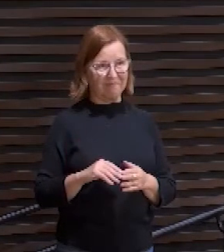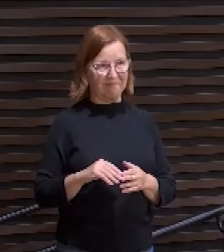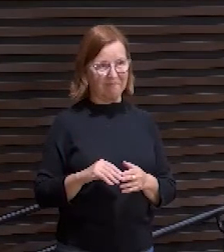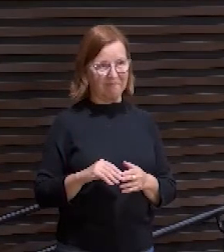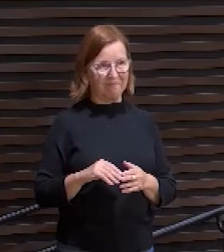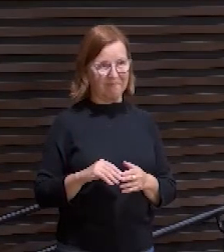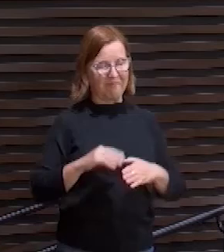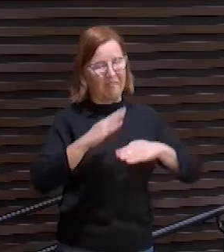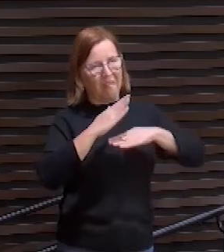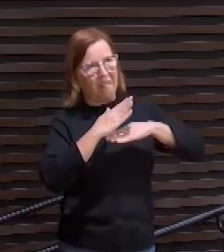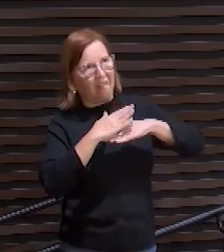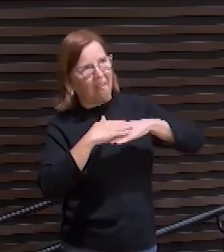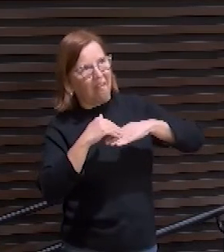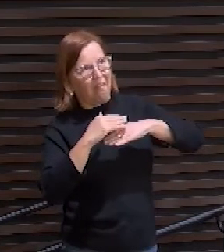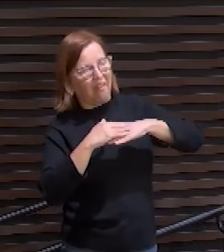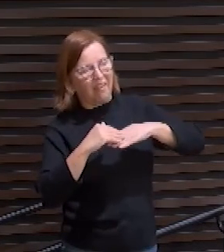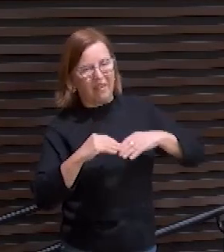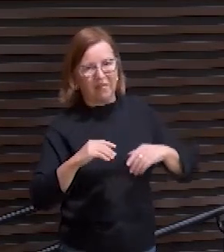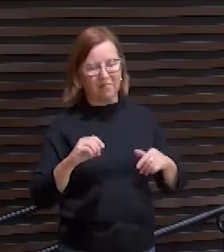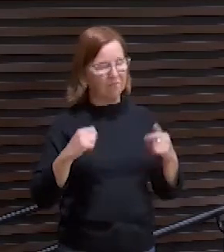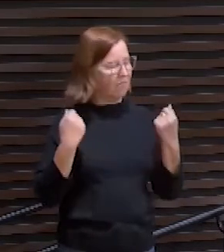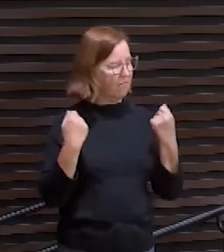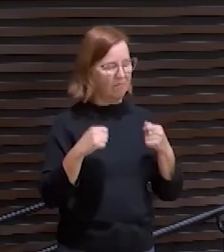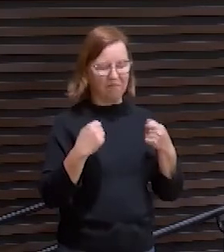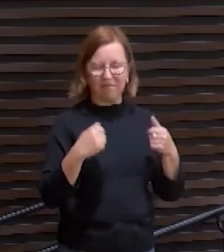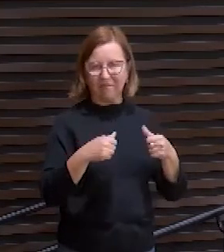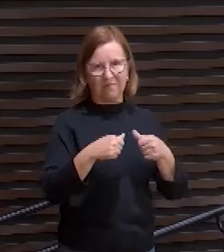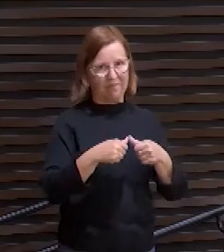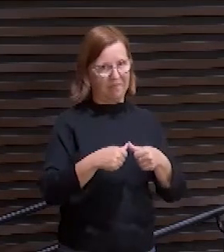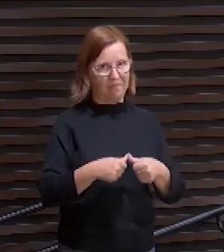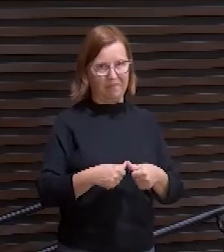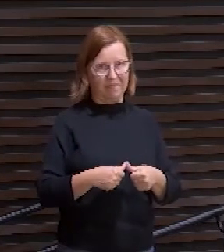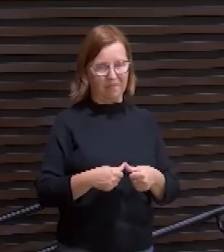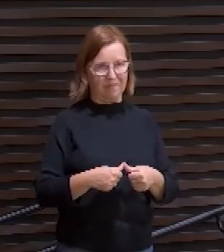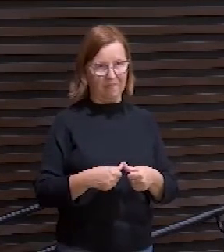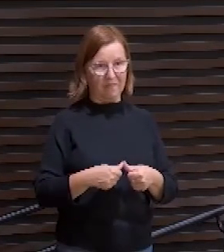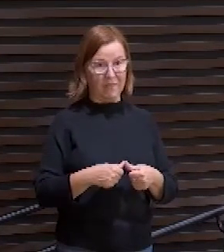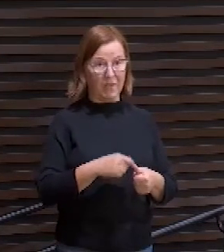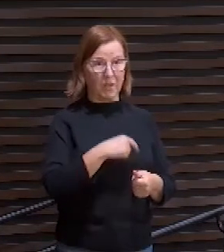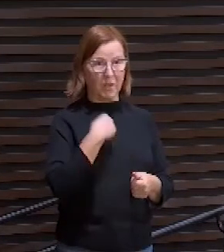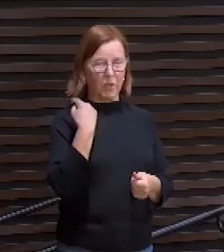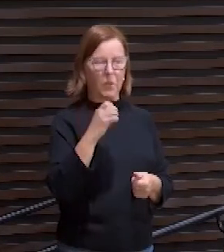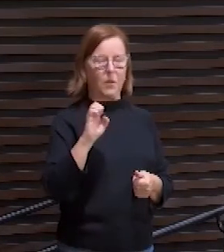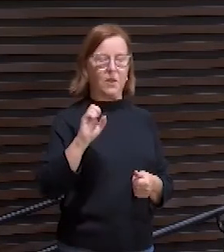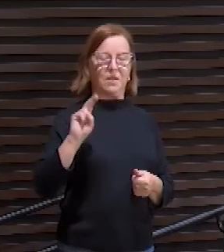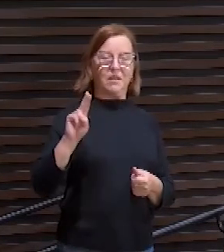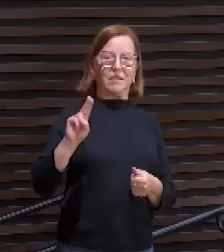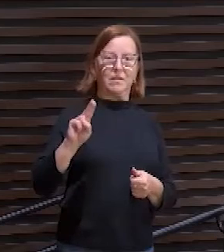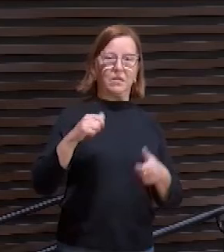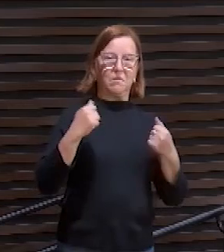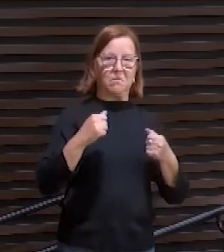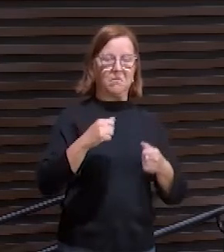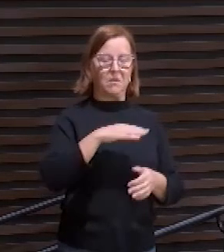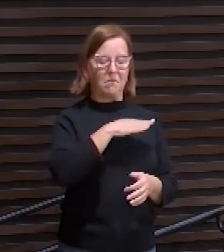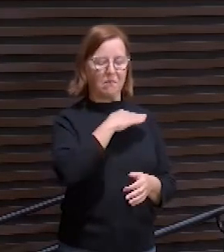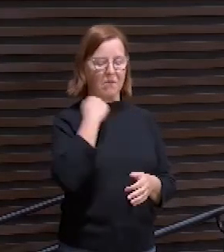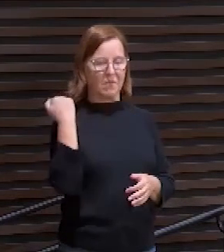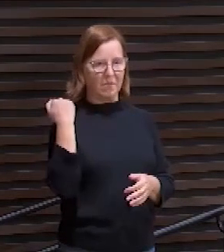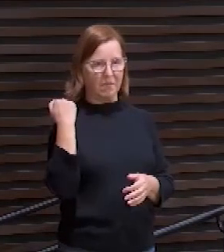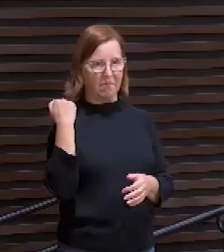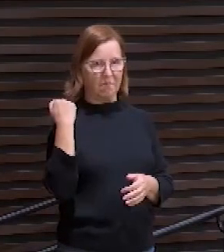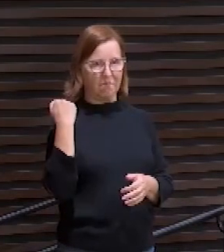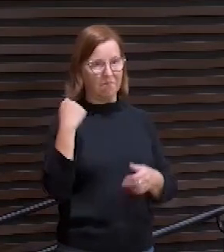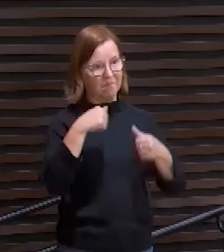um afago no nosso ego. Nós não precisamos disso. O nosso ego, ele precisa morrer. É